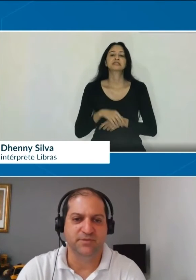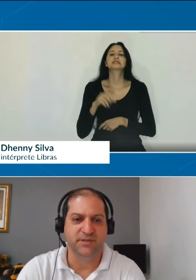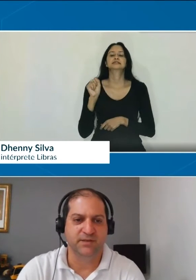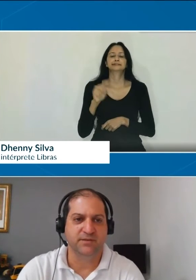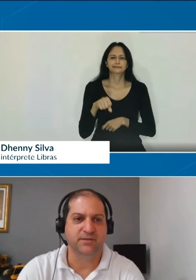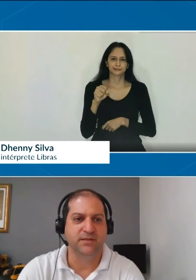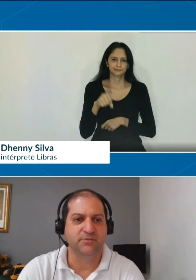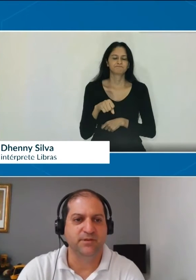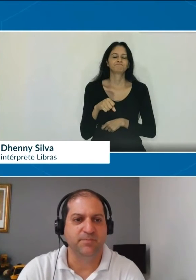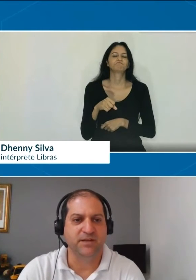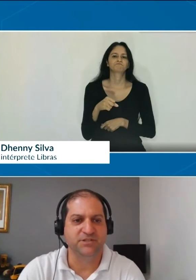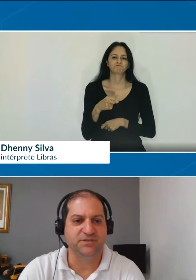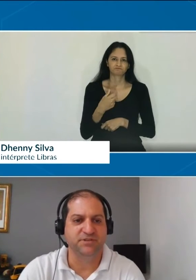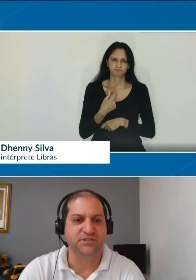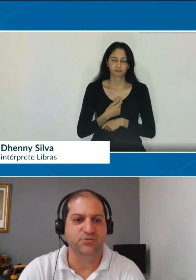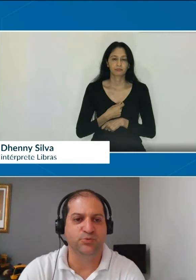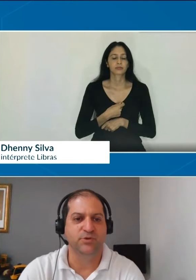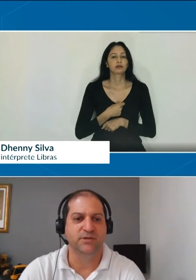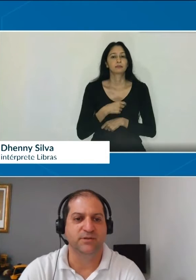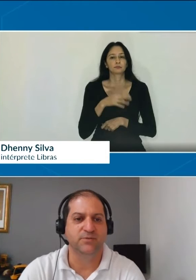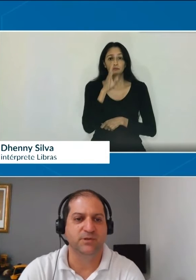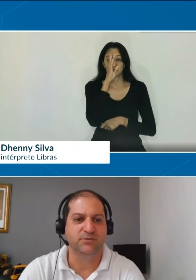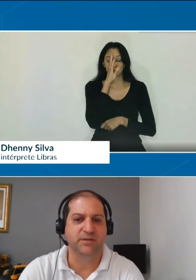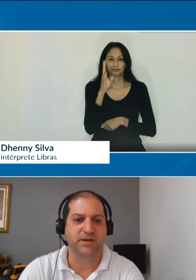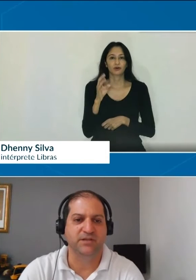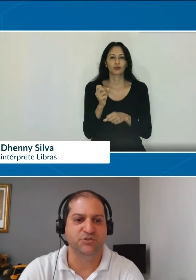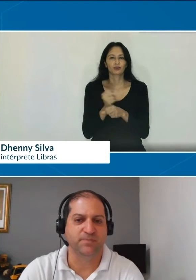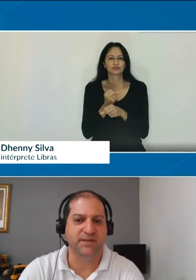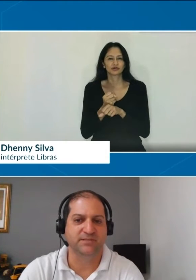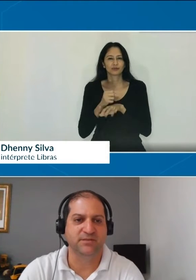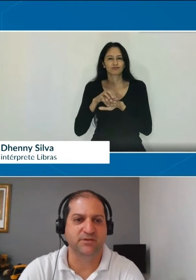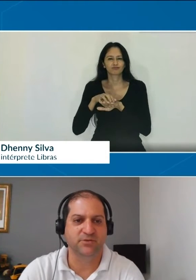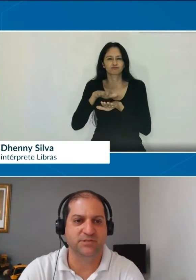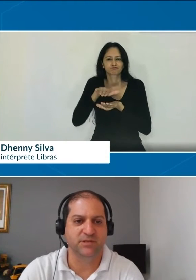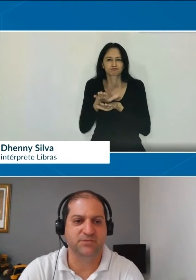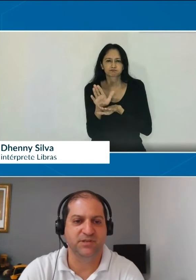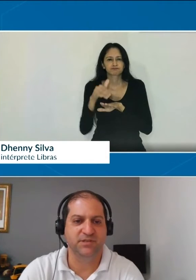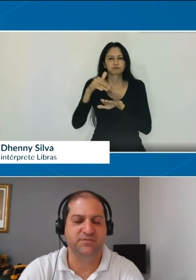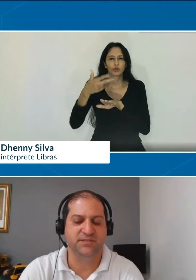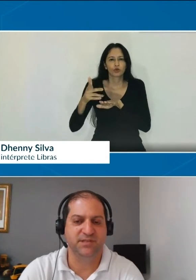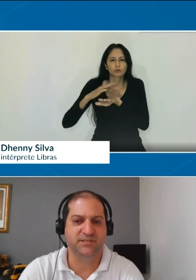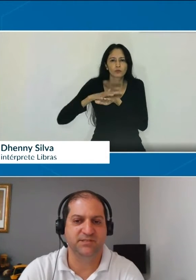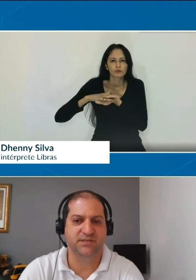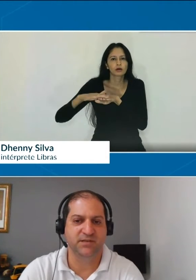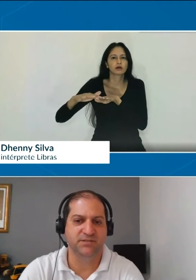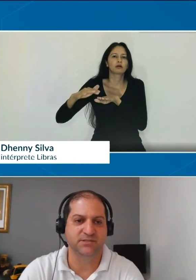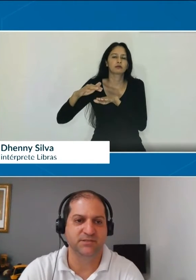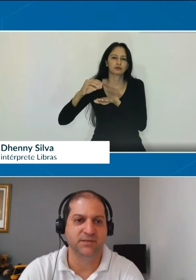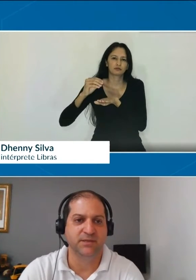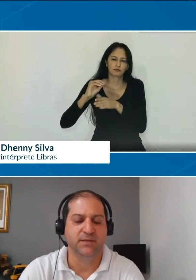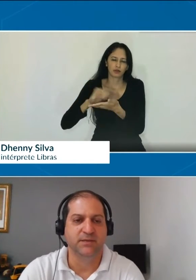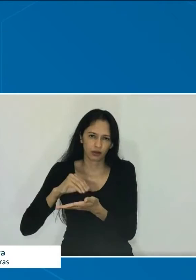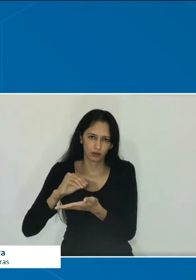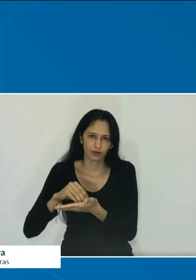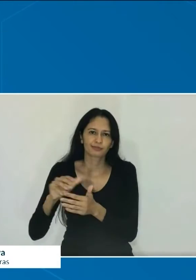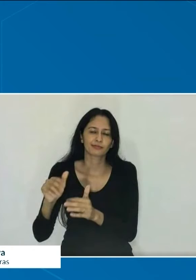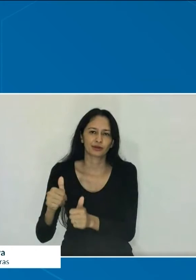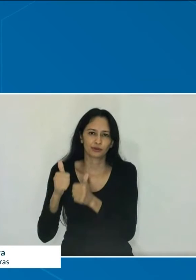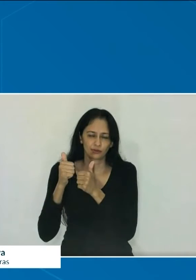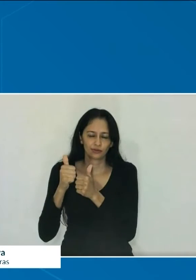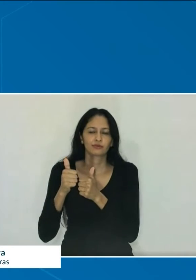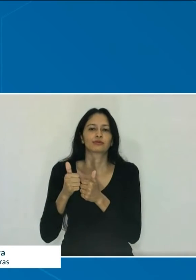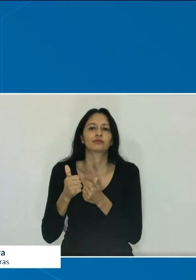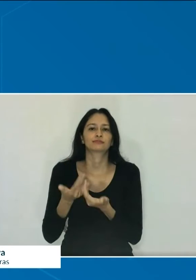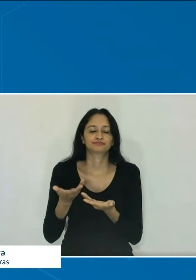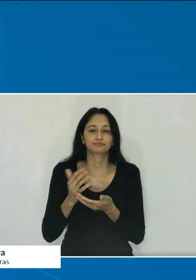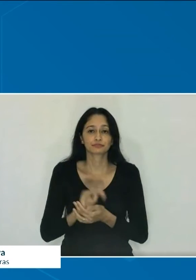Temos, sem dúvida, né? Tanto na parte de infraestrutura quanto na parte de operação, nós temos aí deficiências grandes.